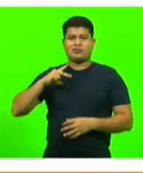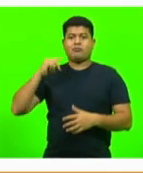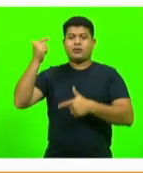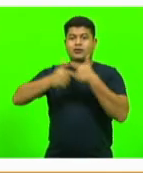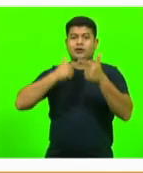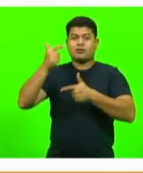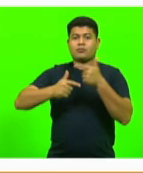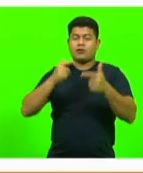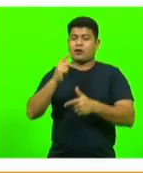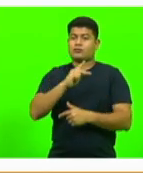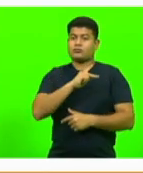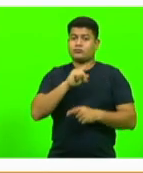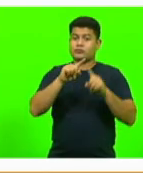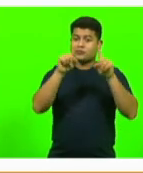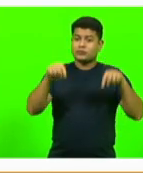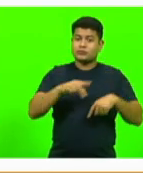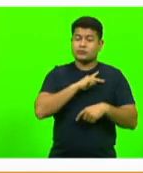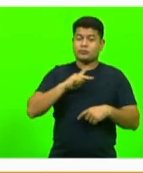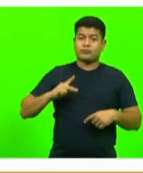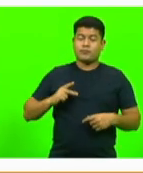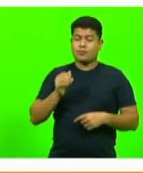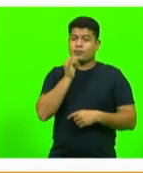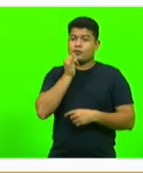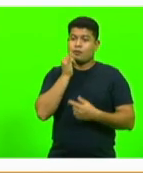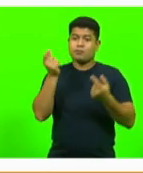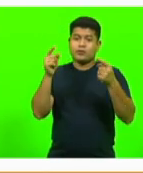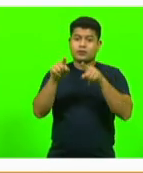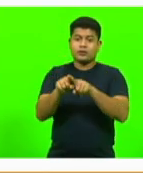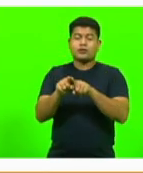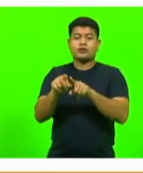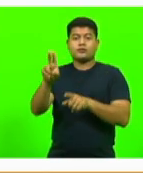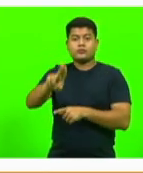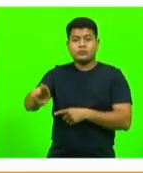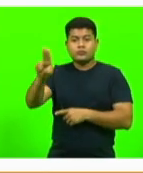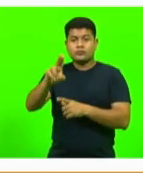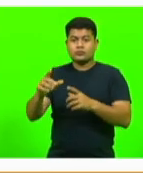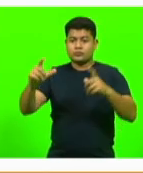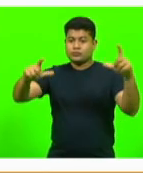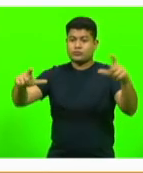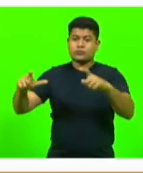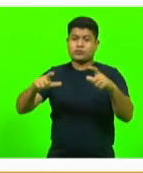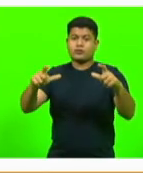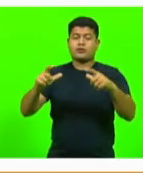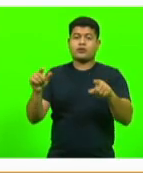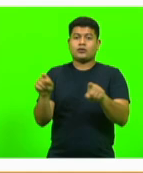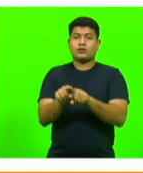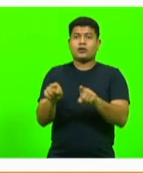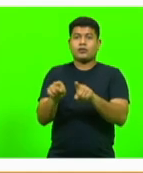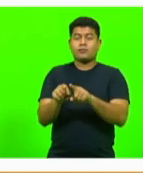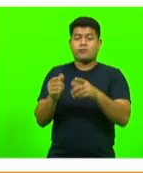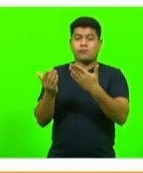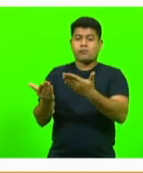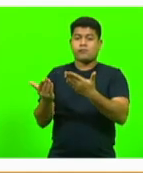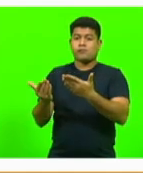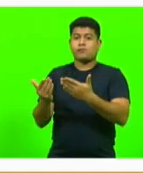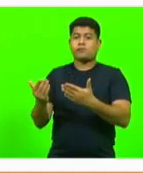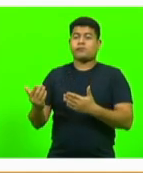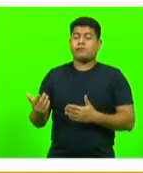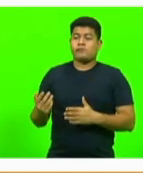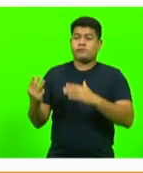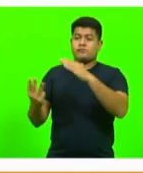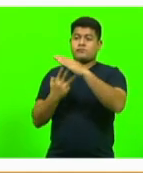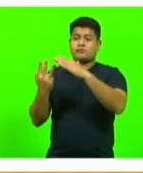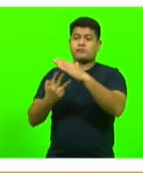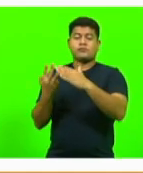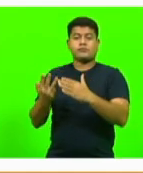com compartilhamento de estrutura física e a utilização de Recursos Humanos de particulares com ou sem contrapartida financeira